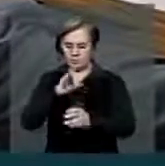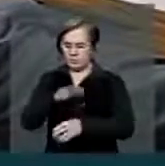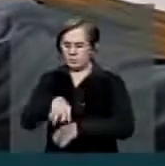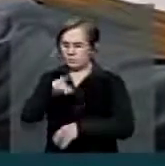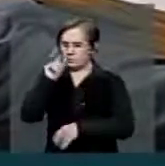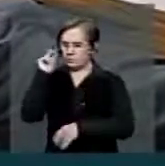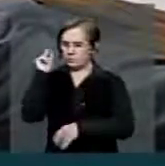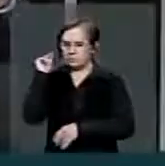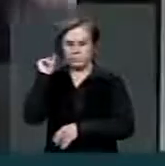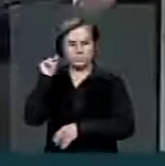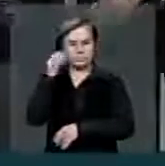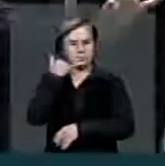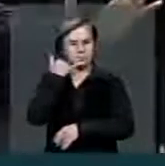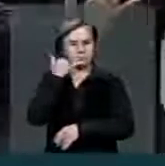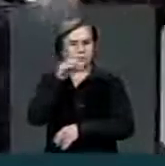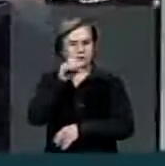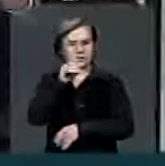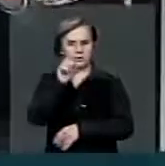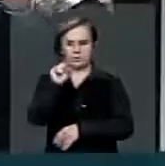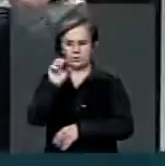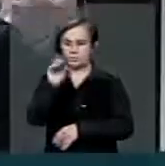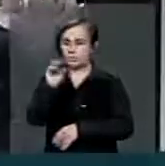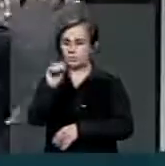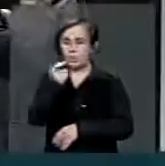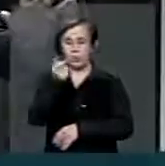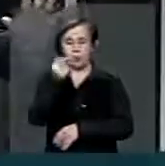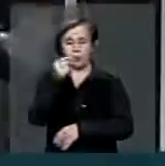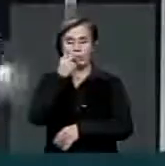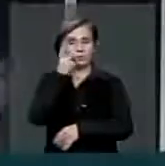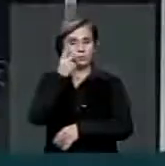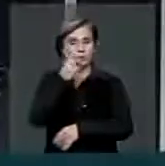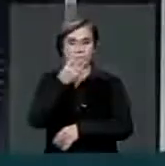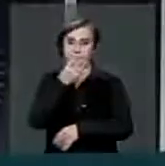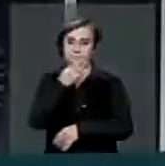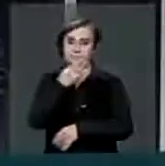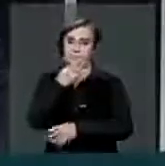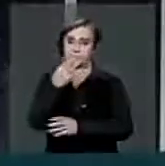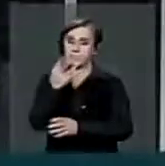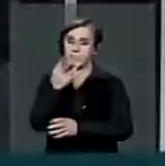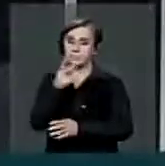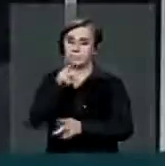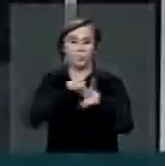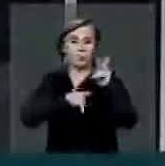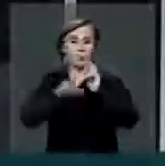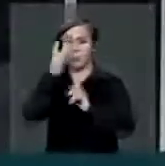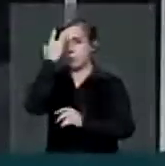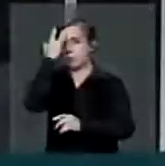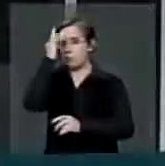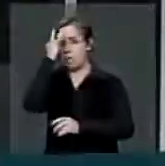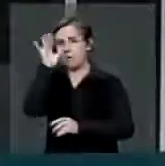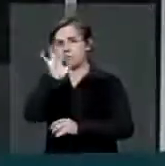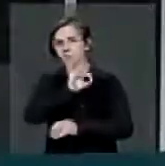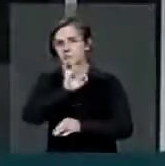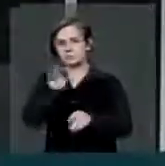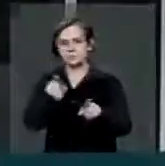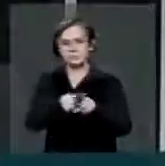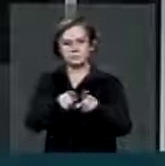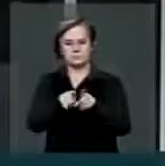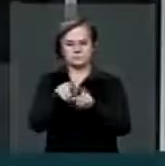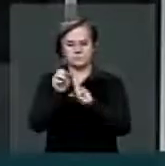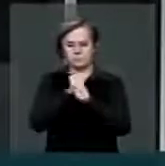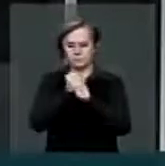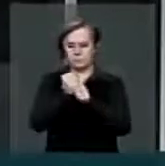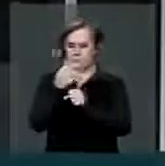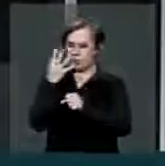de 0800 que poucos parlamentares conhecem e que a sociedade sequer sabe que existe. Nos últimos 4